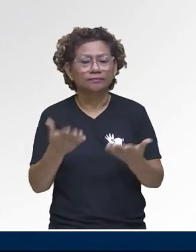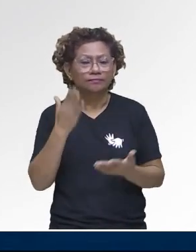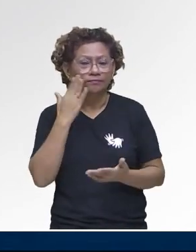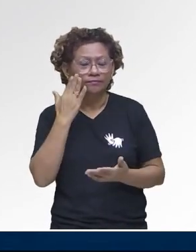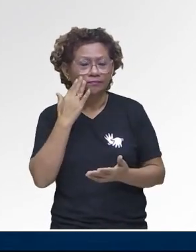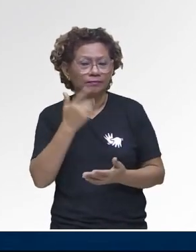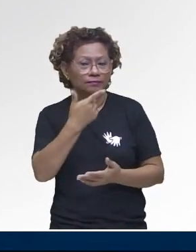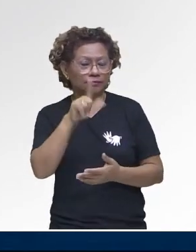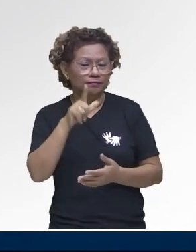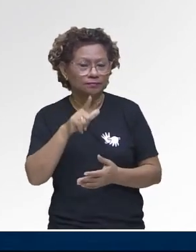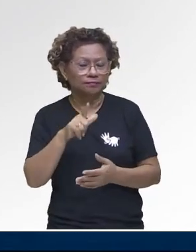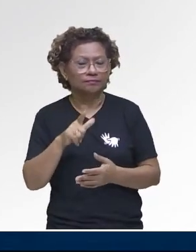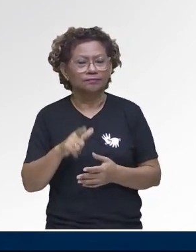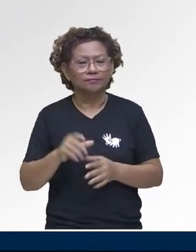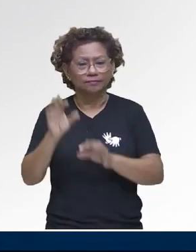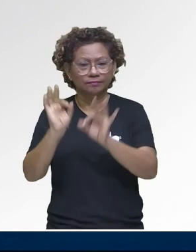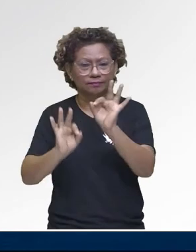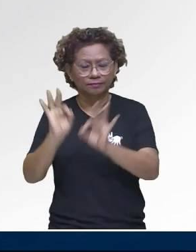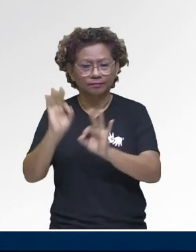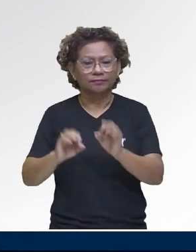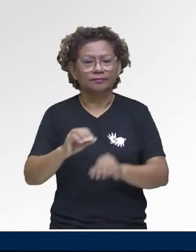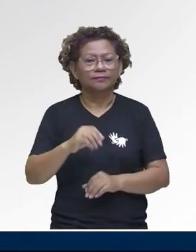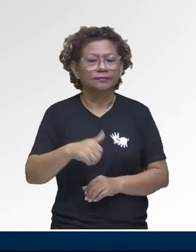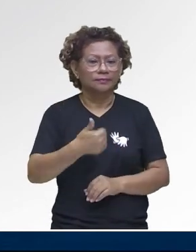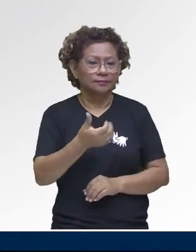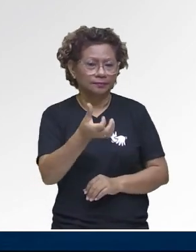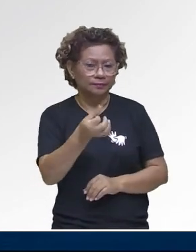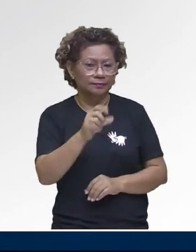soma. 16,45 com